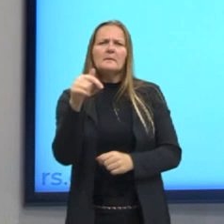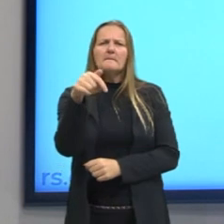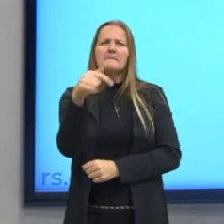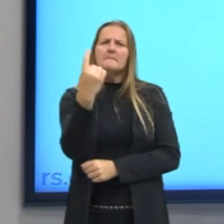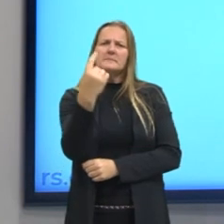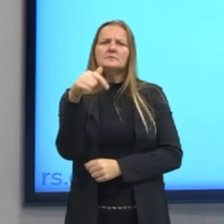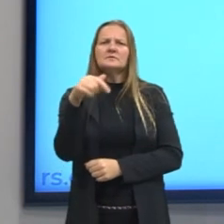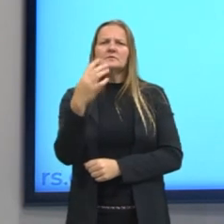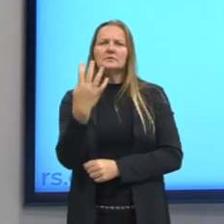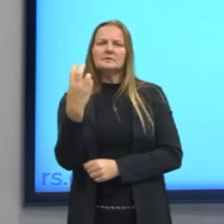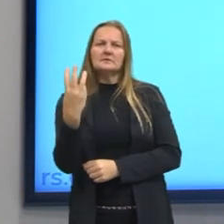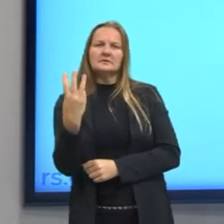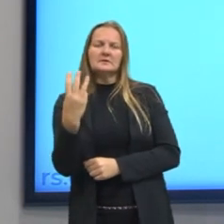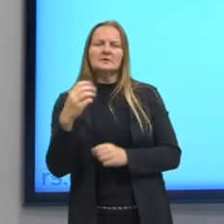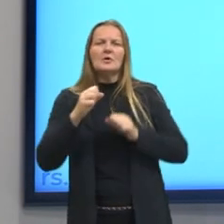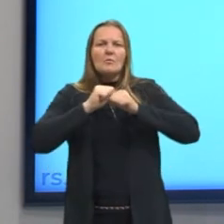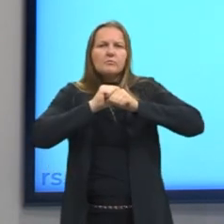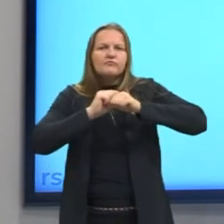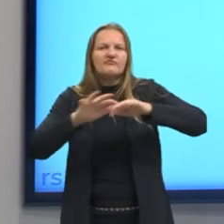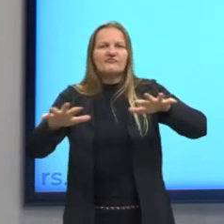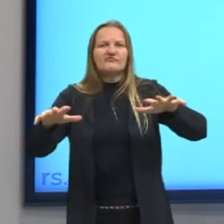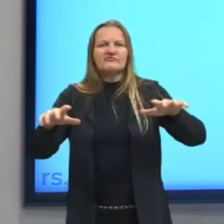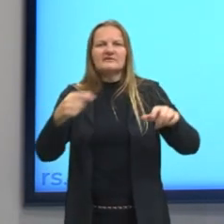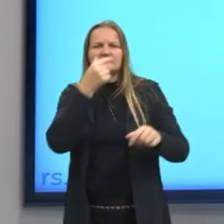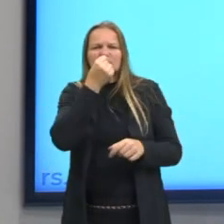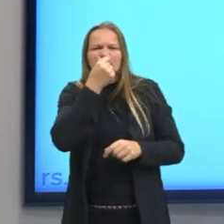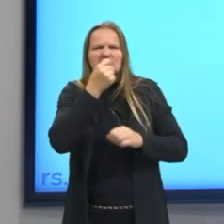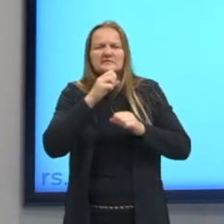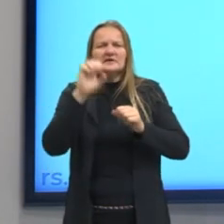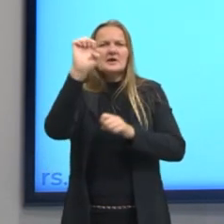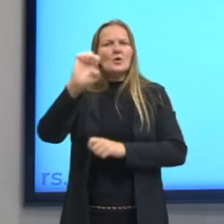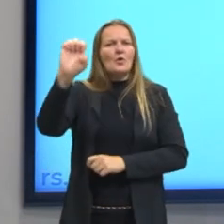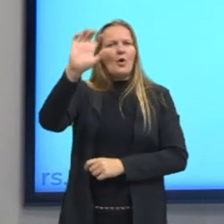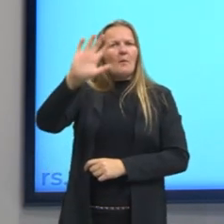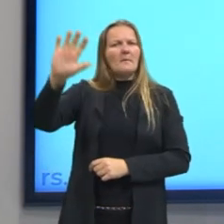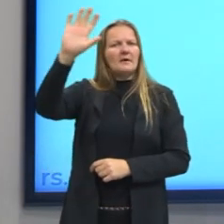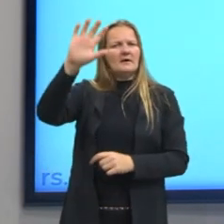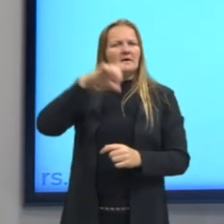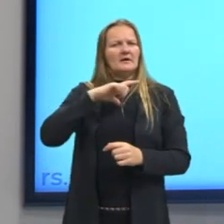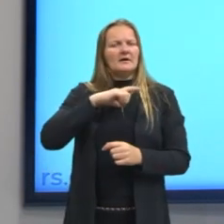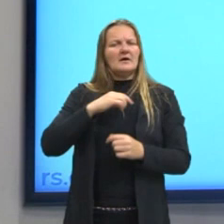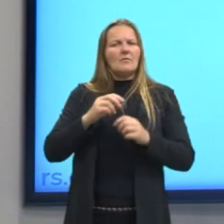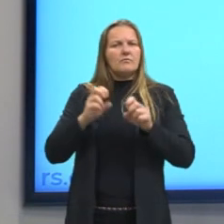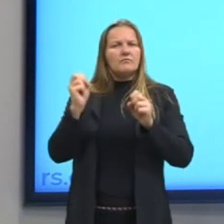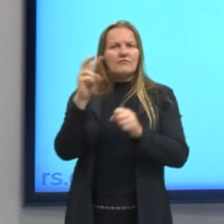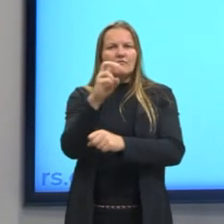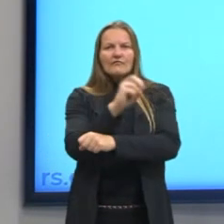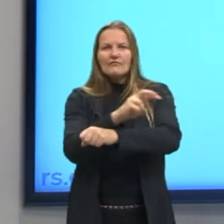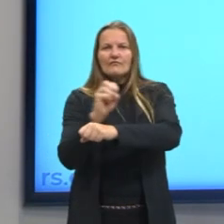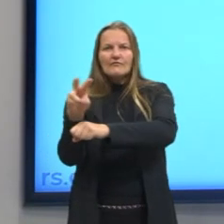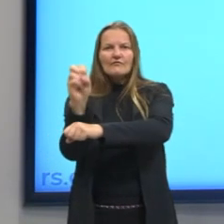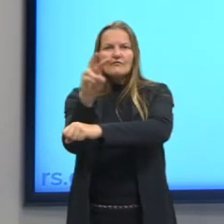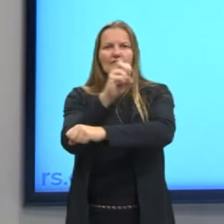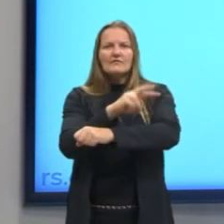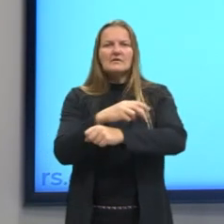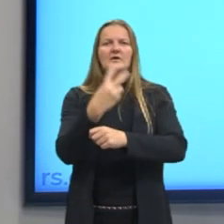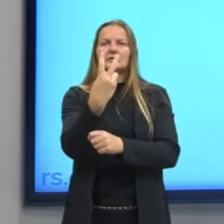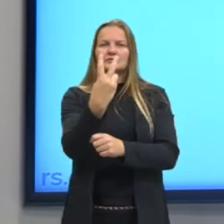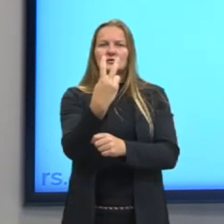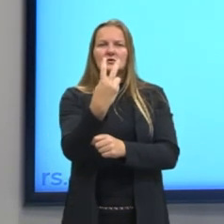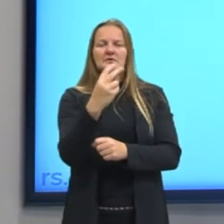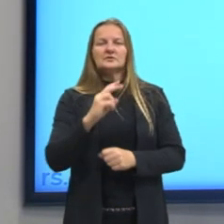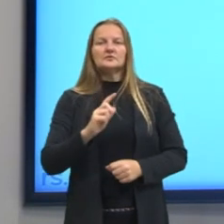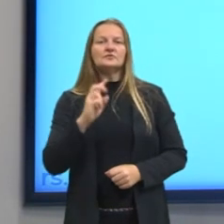1743 a epidemia de gripe que disseminou pela Europa além do vírus propriamente dito dois